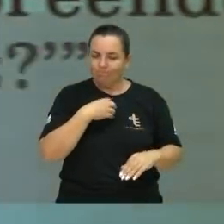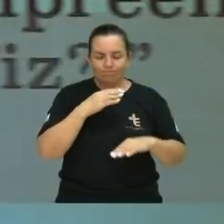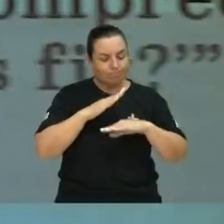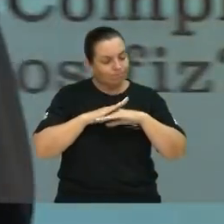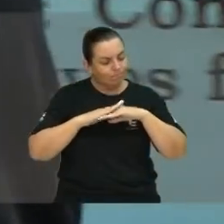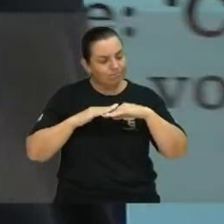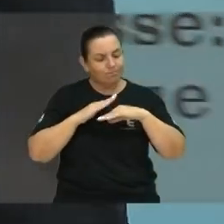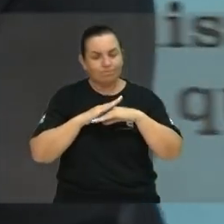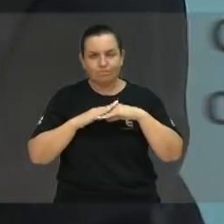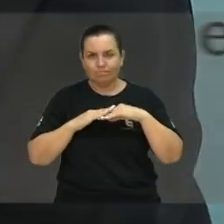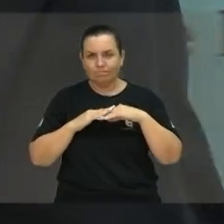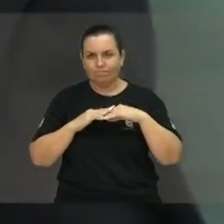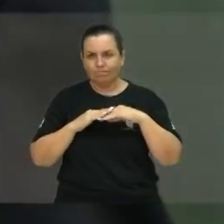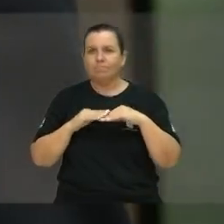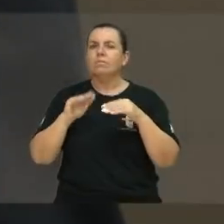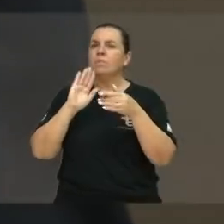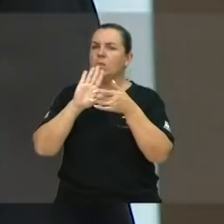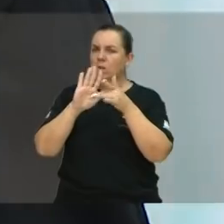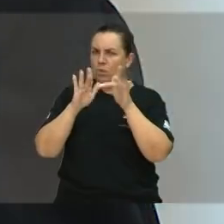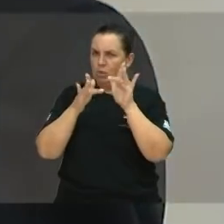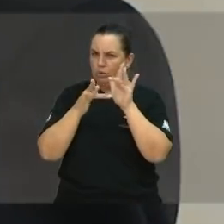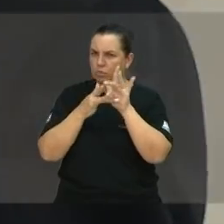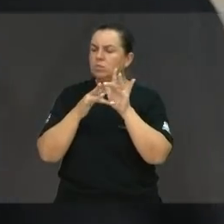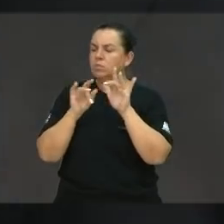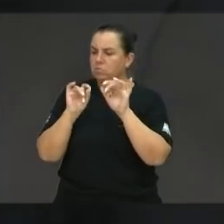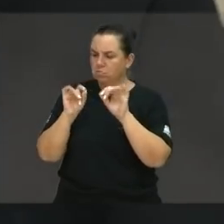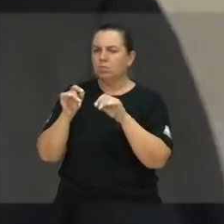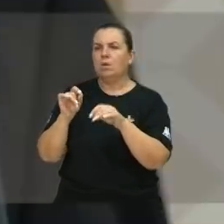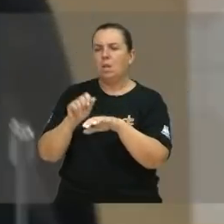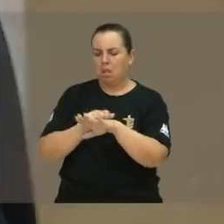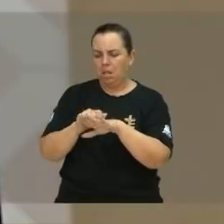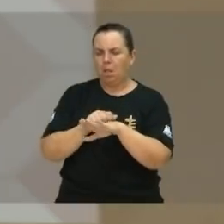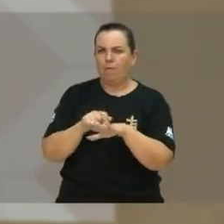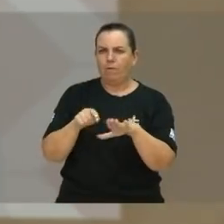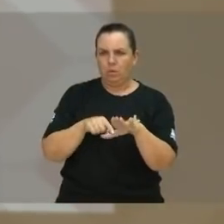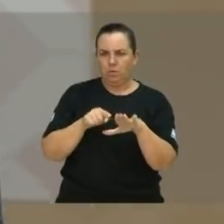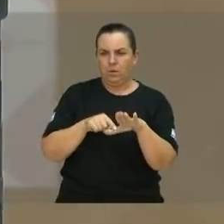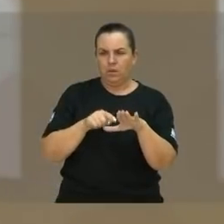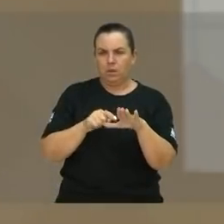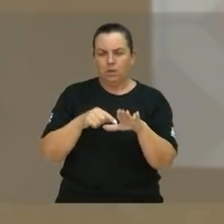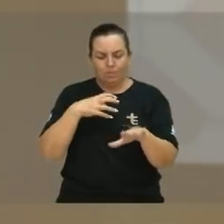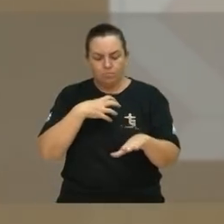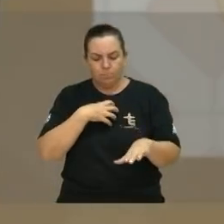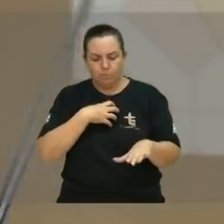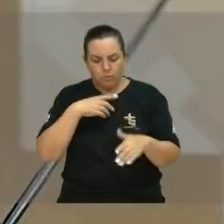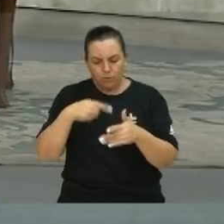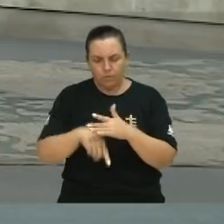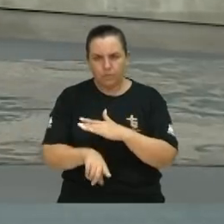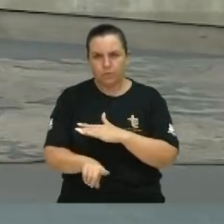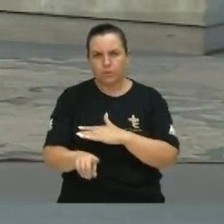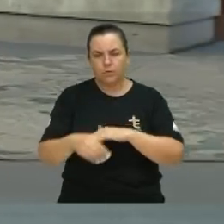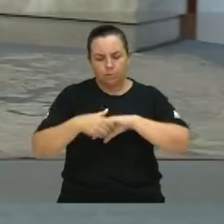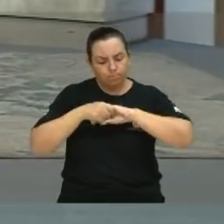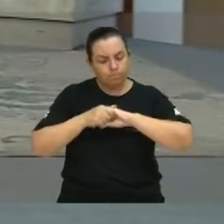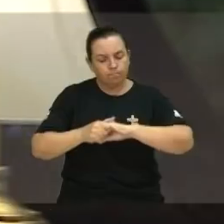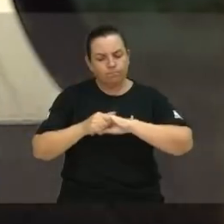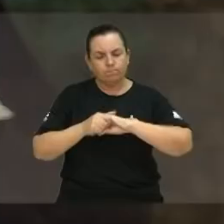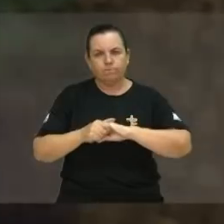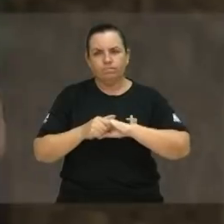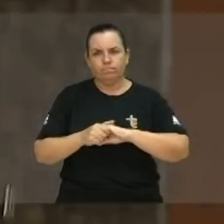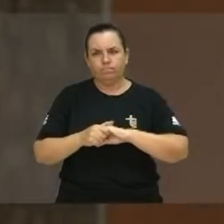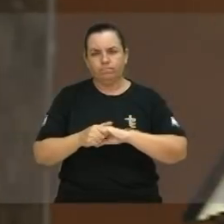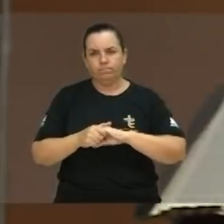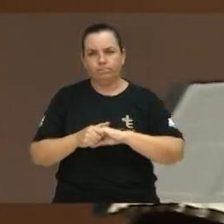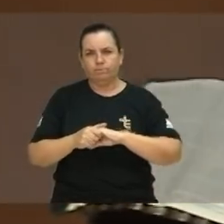afetuoso e jesus se põe a lavar os pés há um sentido profundo de fraternidade